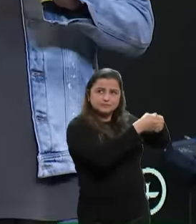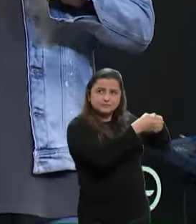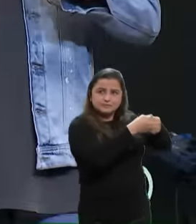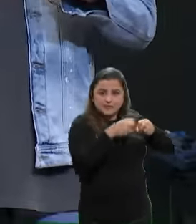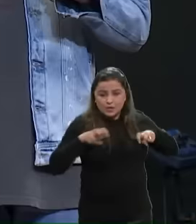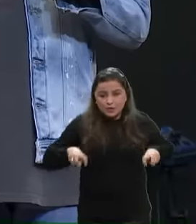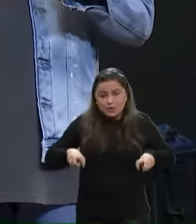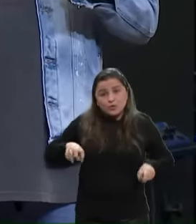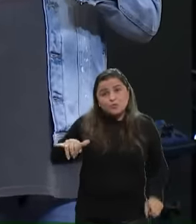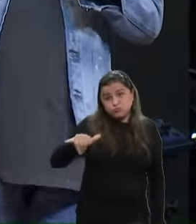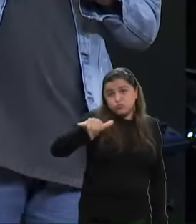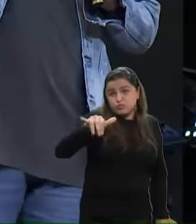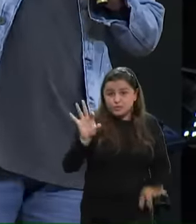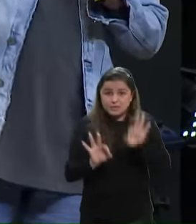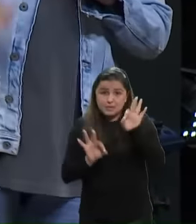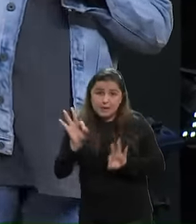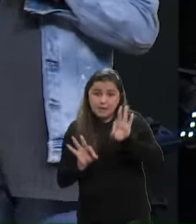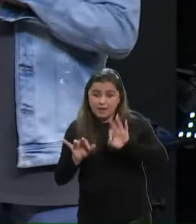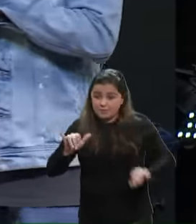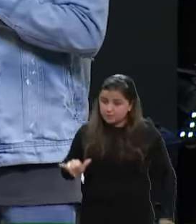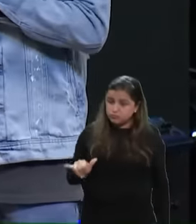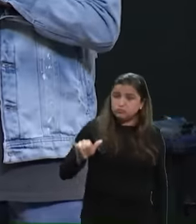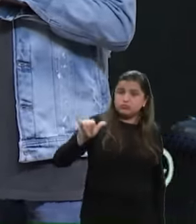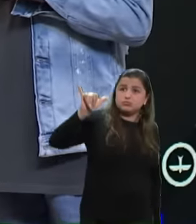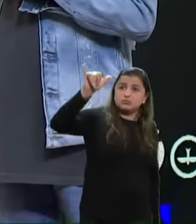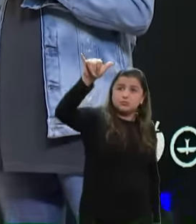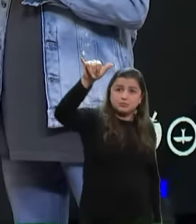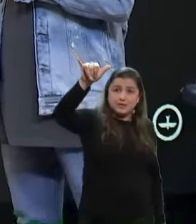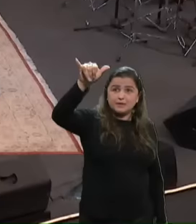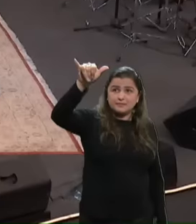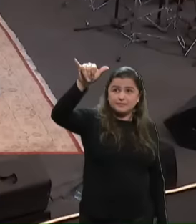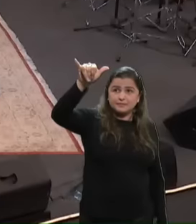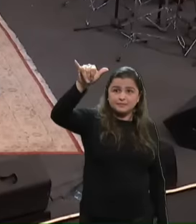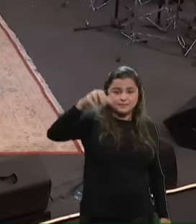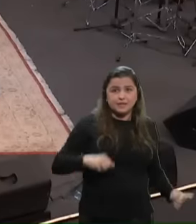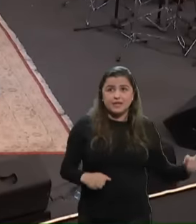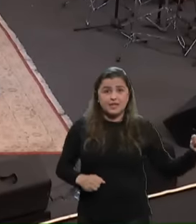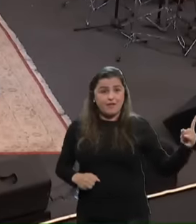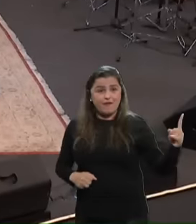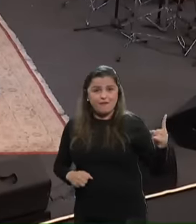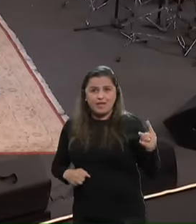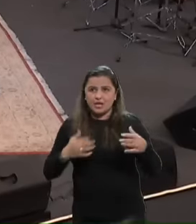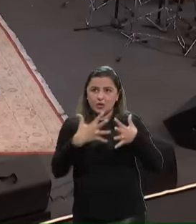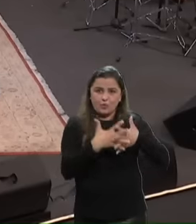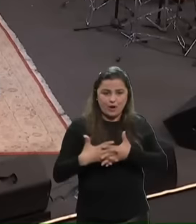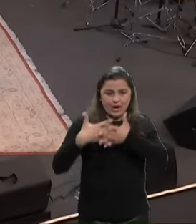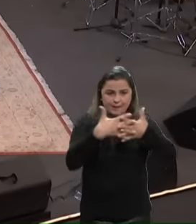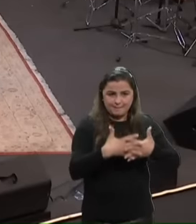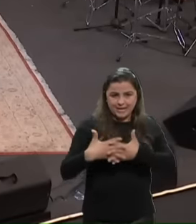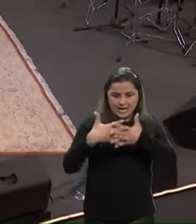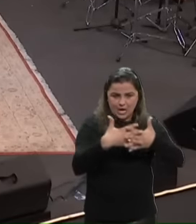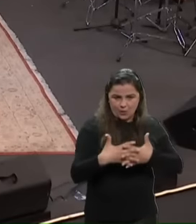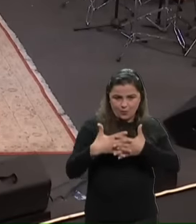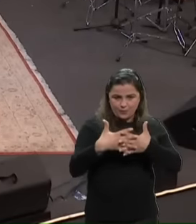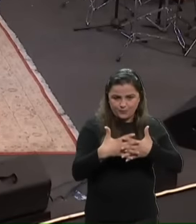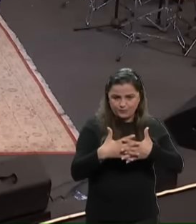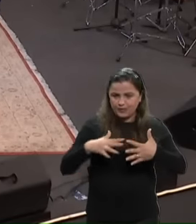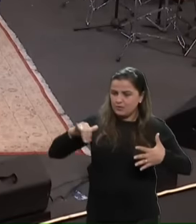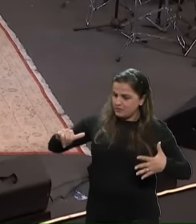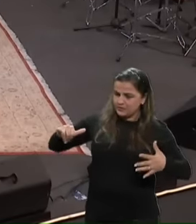e o avião se prepara para decolar, vem um caminhão que engatilha